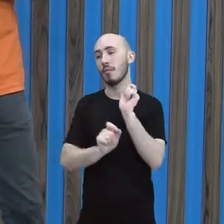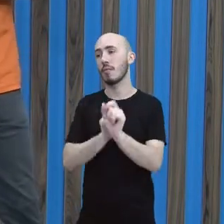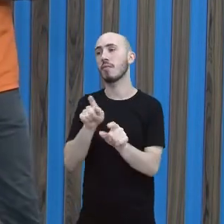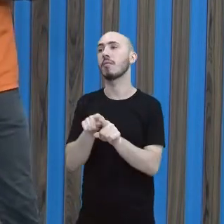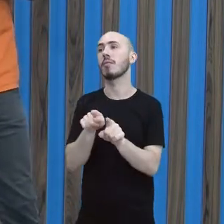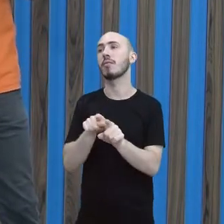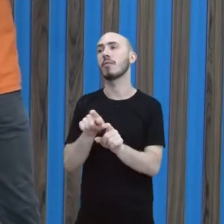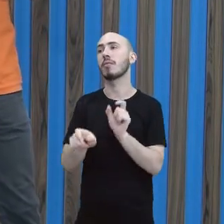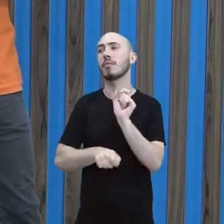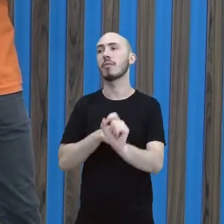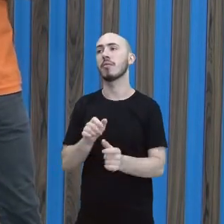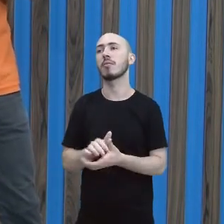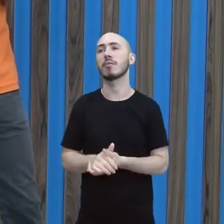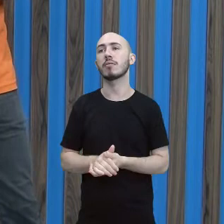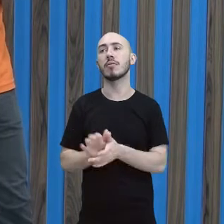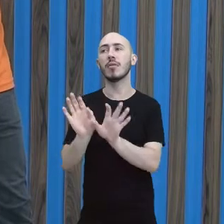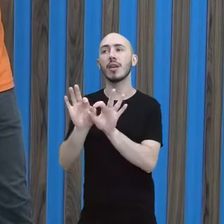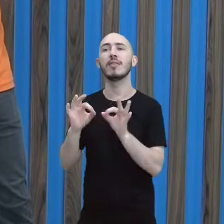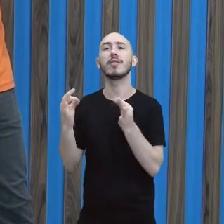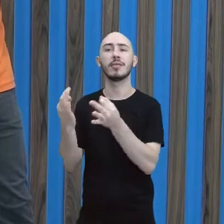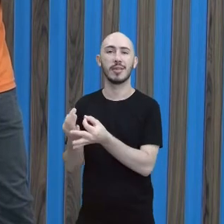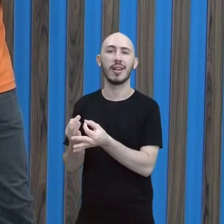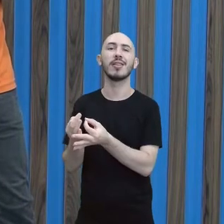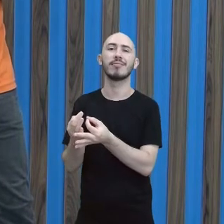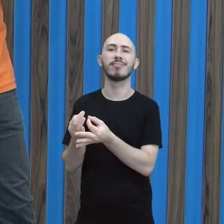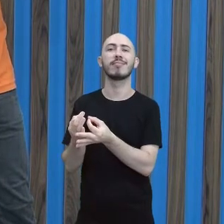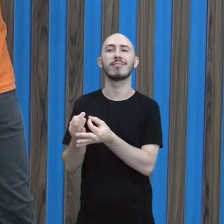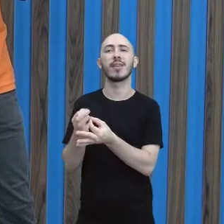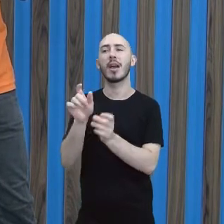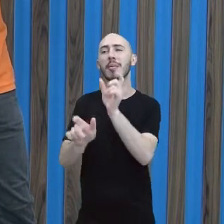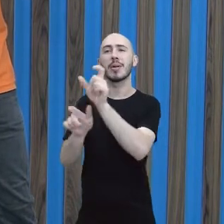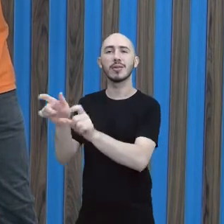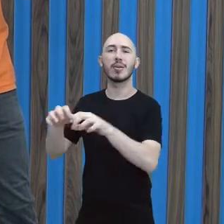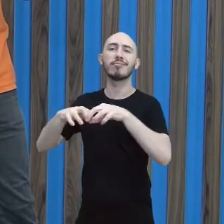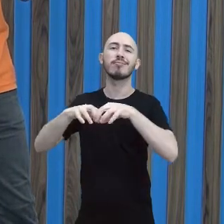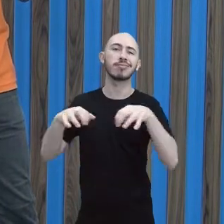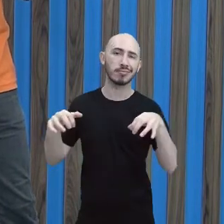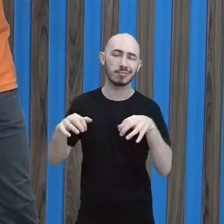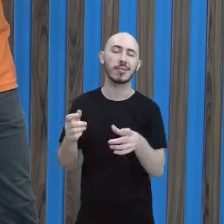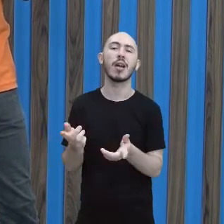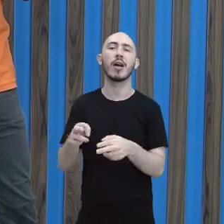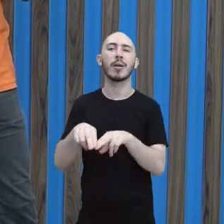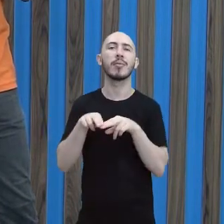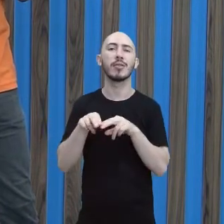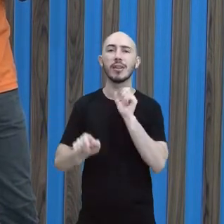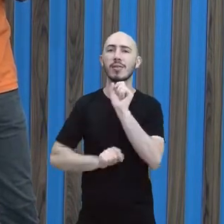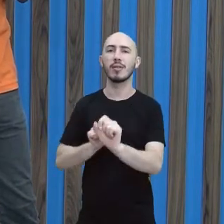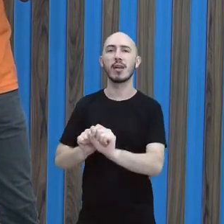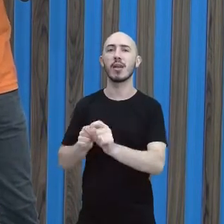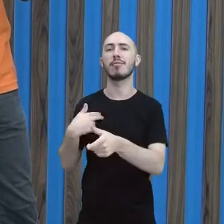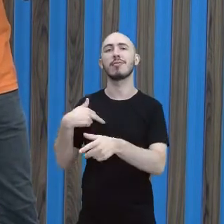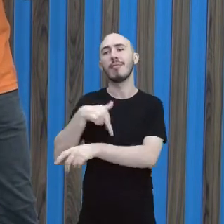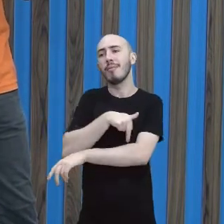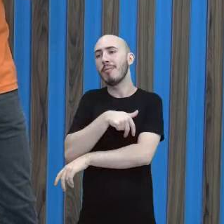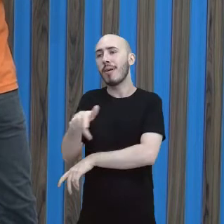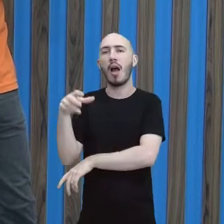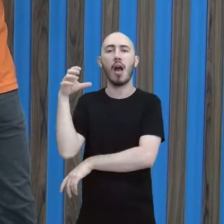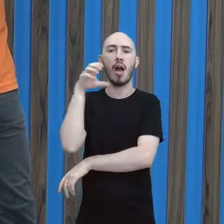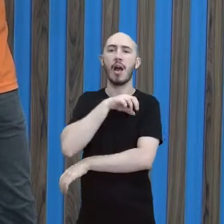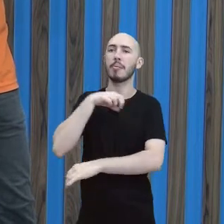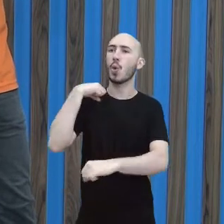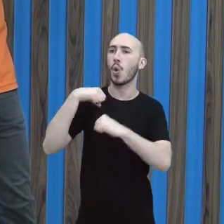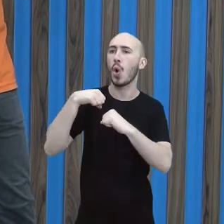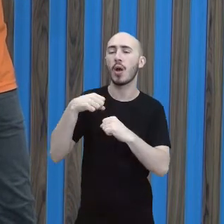muitas dessas famílias são separadas. Muitos, porque quando chegam lá tem que sair correndo de todo jeito e deixam um